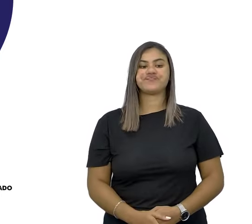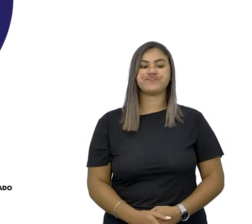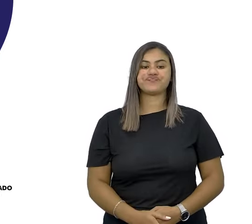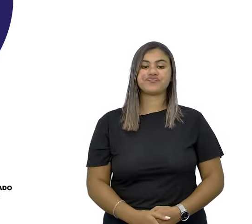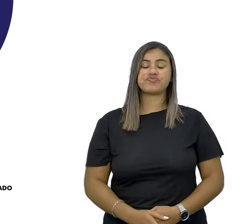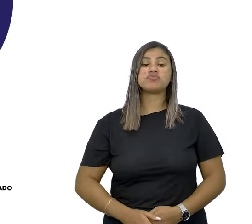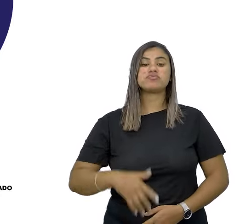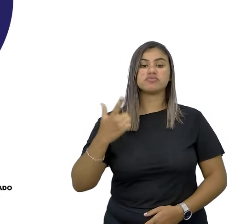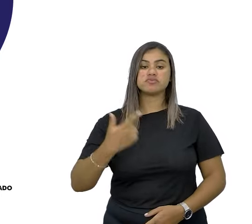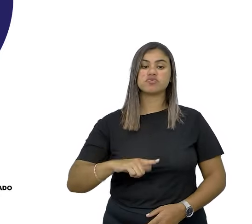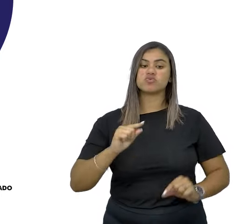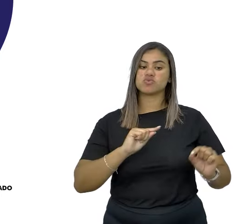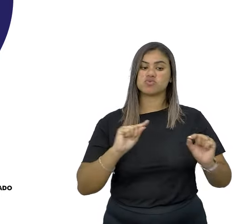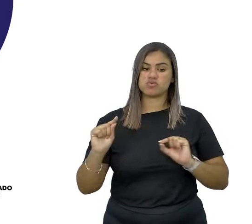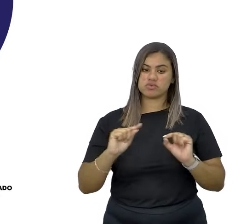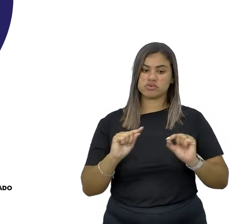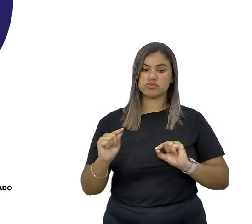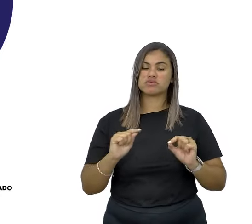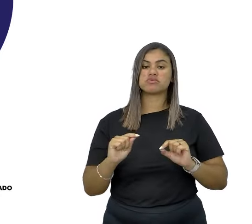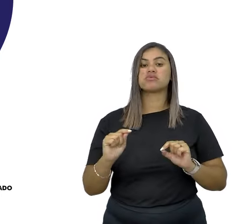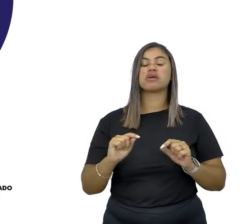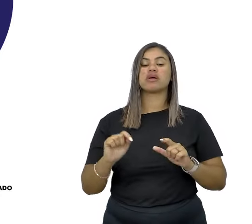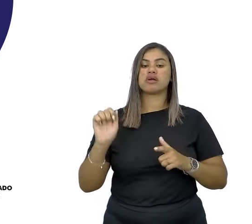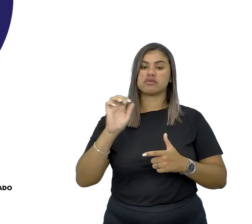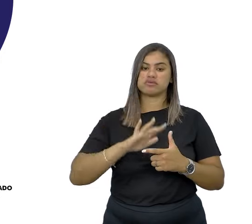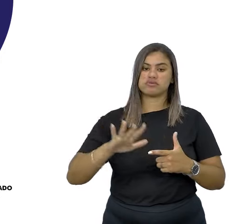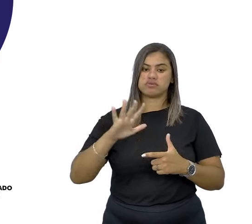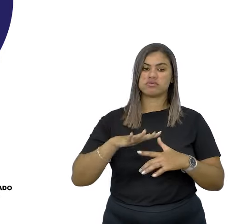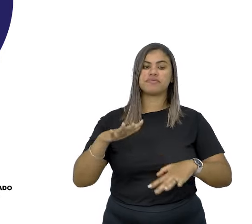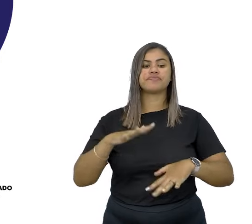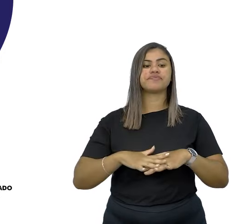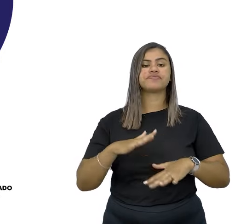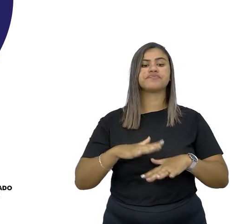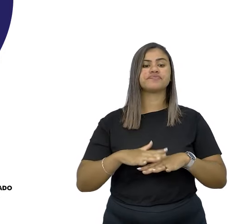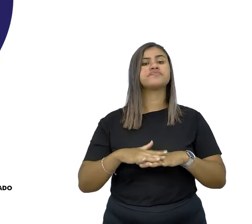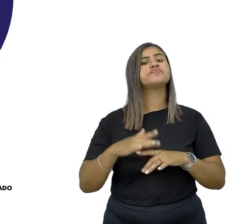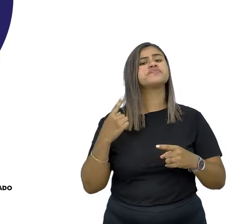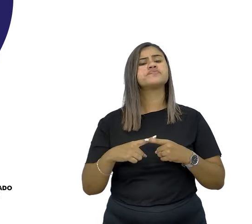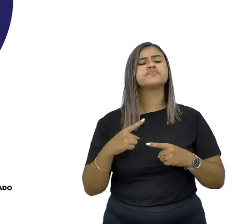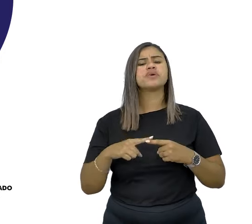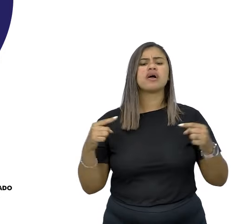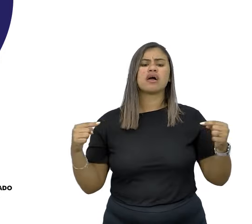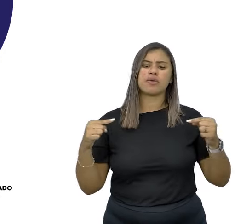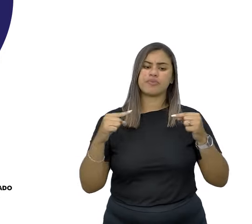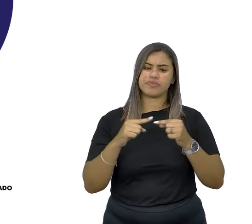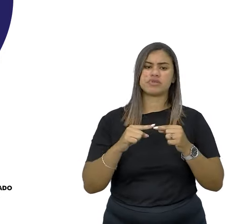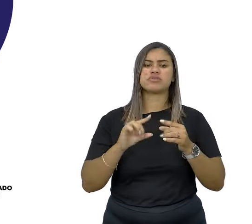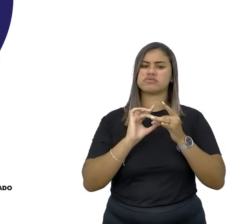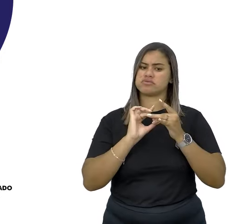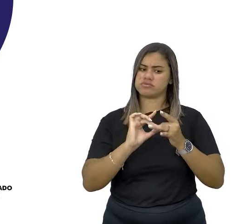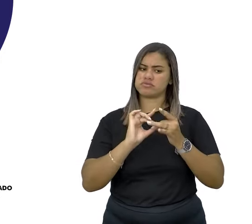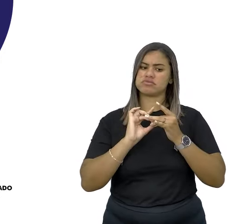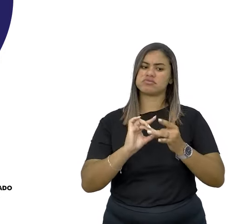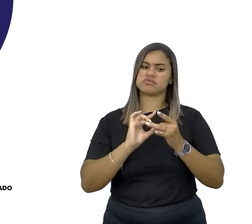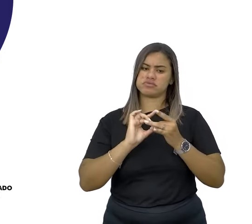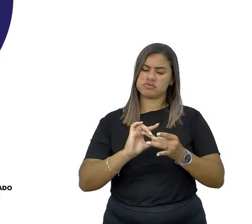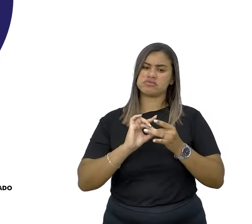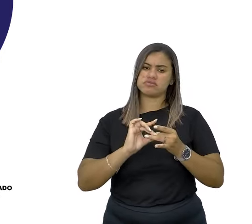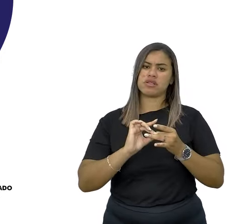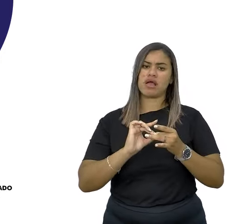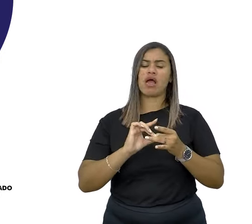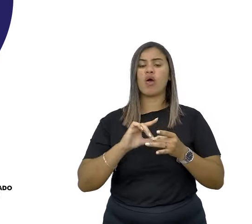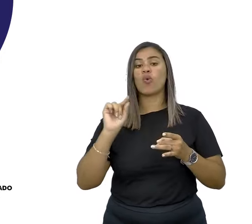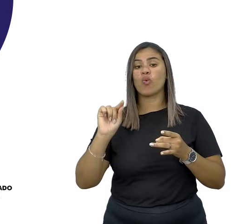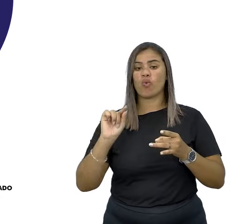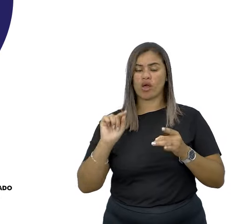falar também um pouquinho do letramento matemático. Por quê? Porque ele está extremamente relacionado com a